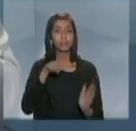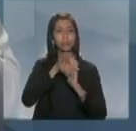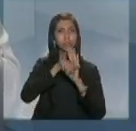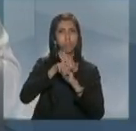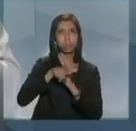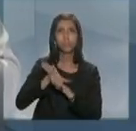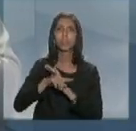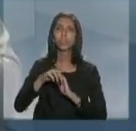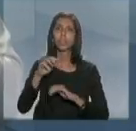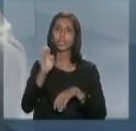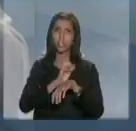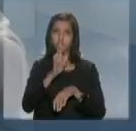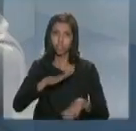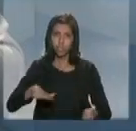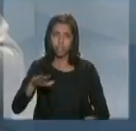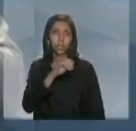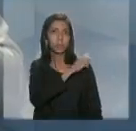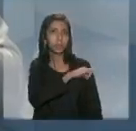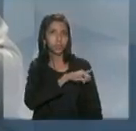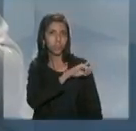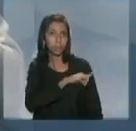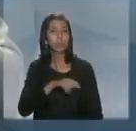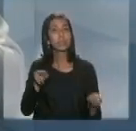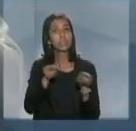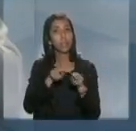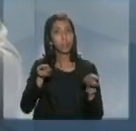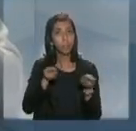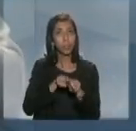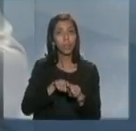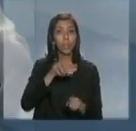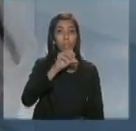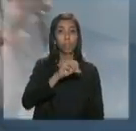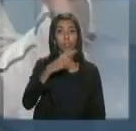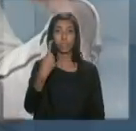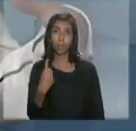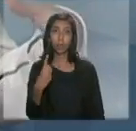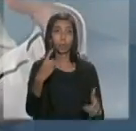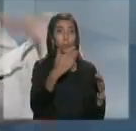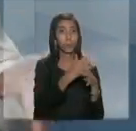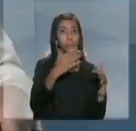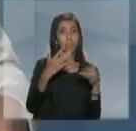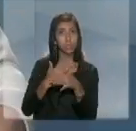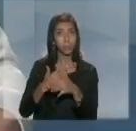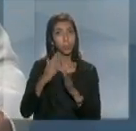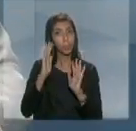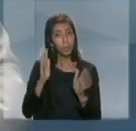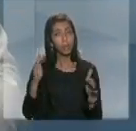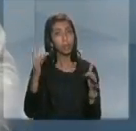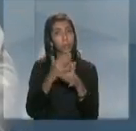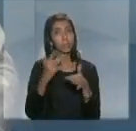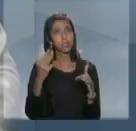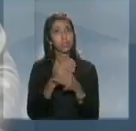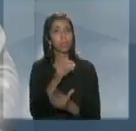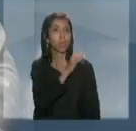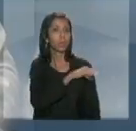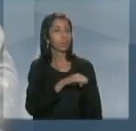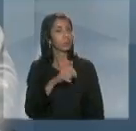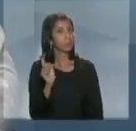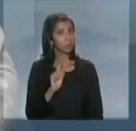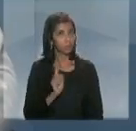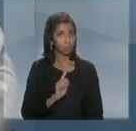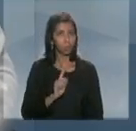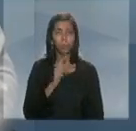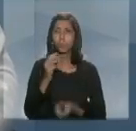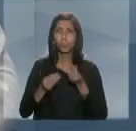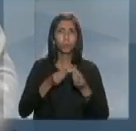Estado fiscaliza o Estado do Rio de Janeiro, né? E também os 91 municípios, exceto o município do